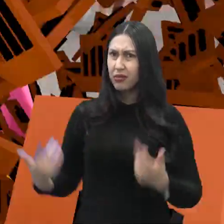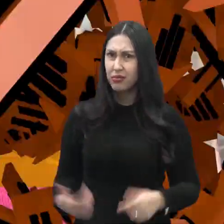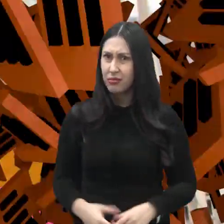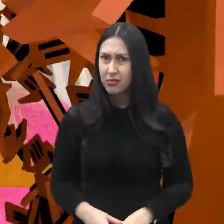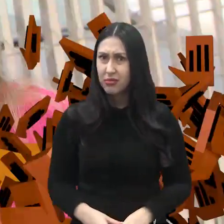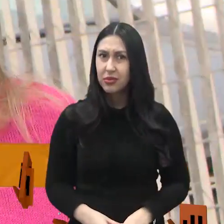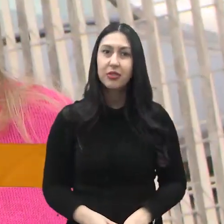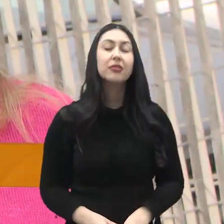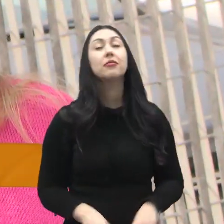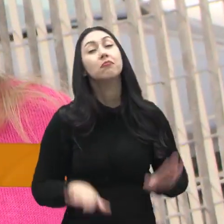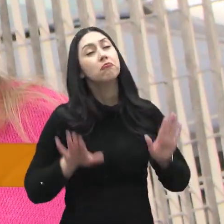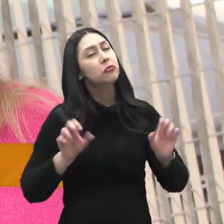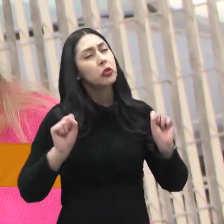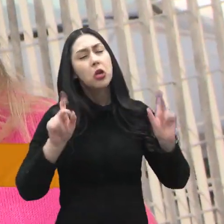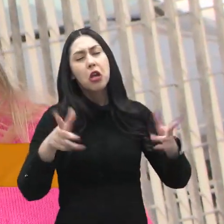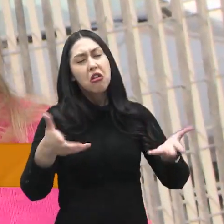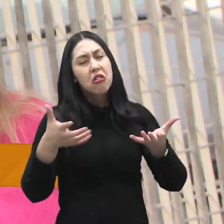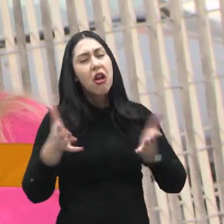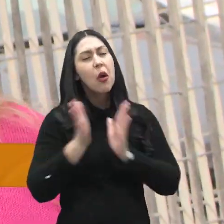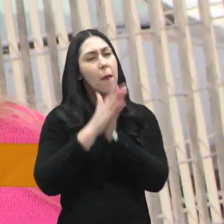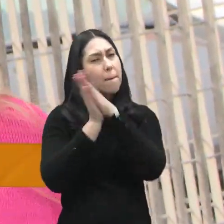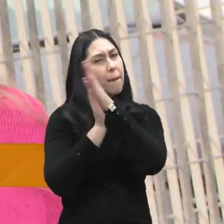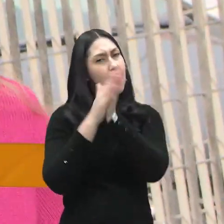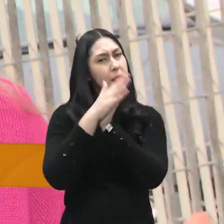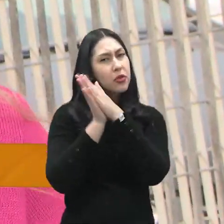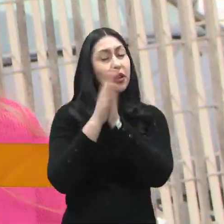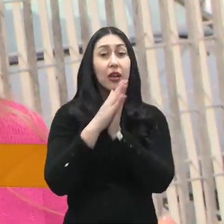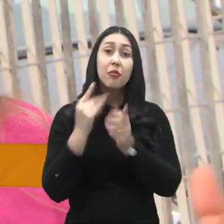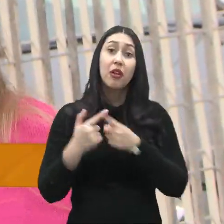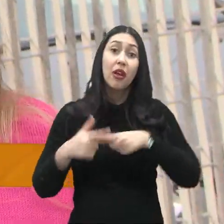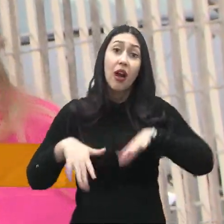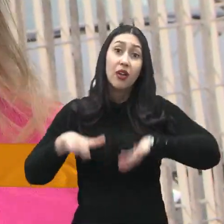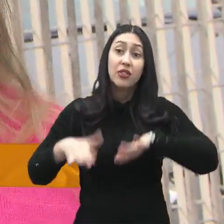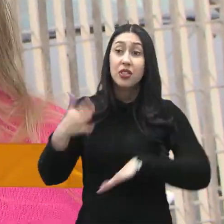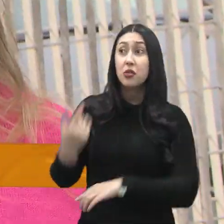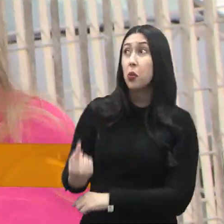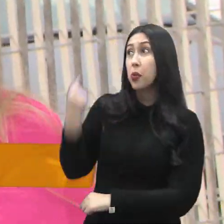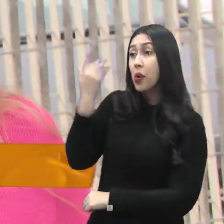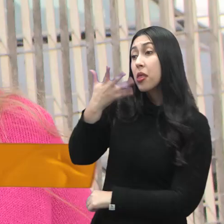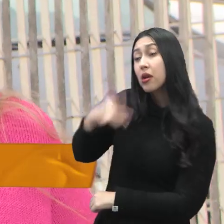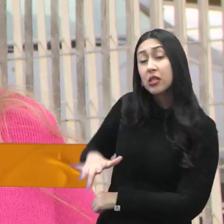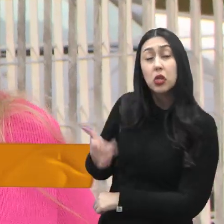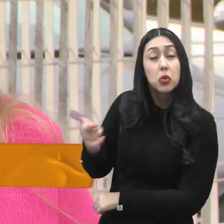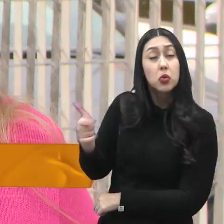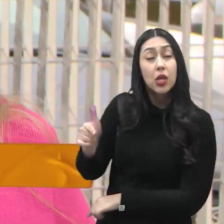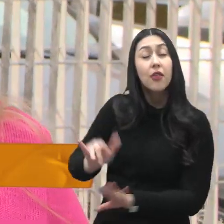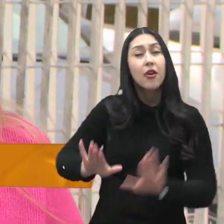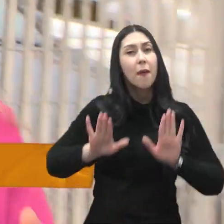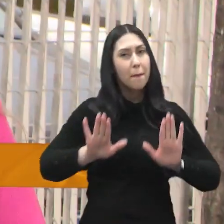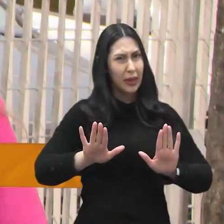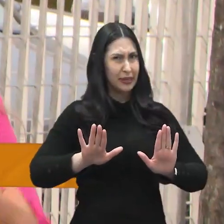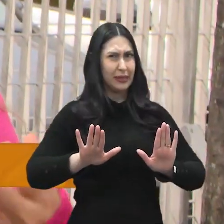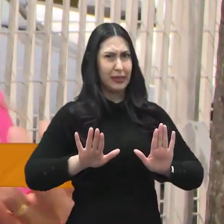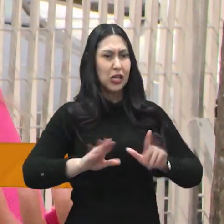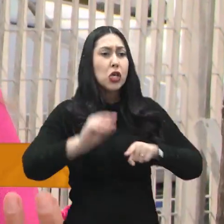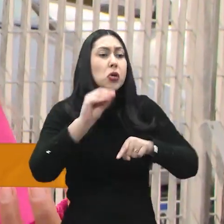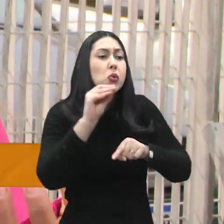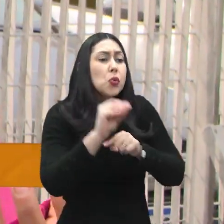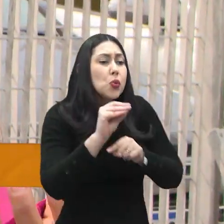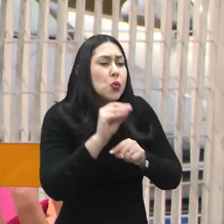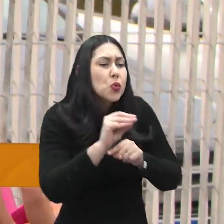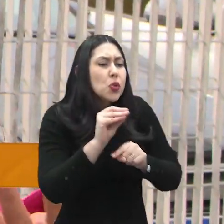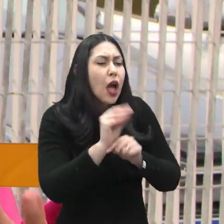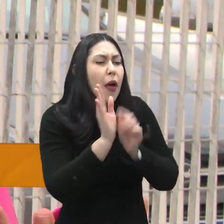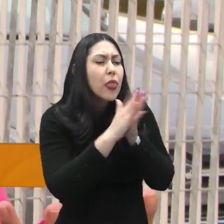isso. Nada contra quem quer ter uma boneca, né? Às vezes a gente não teve uma infância como a gente queria, mas aí dá todo esse valor